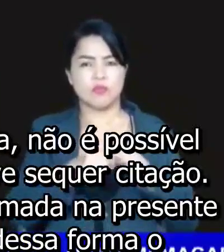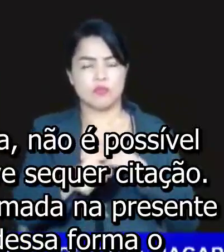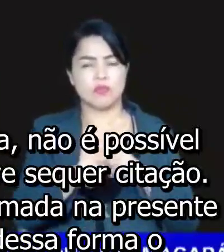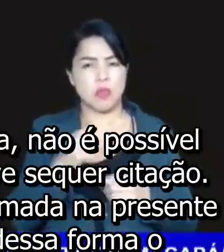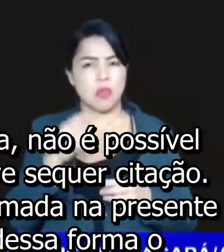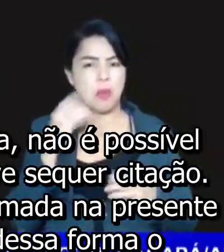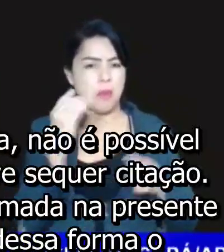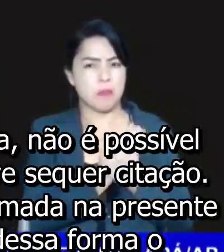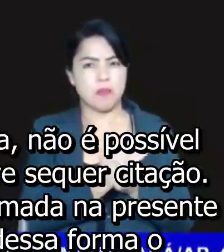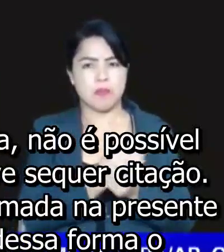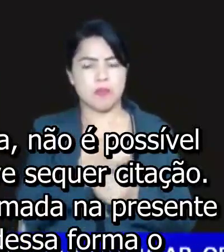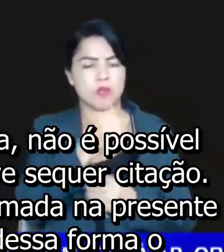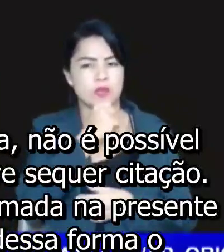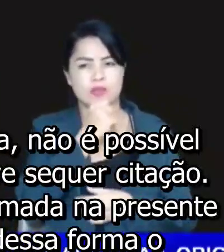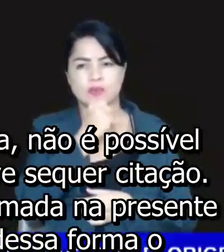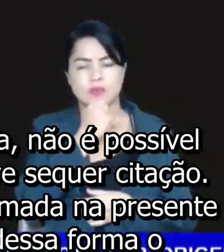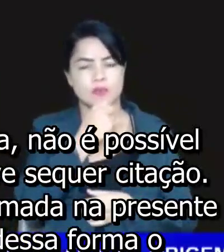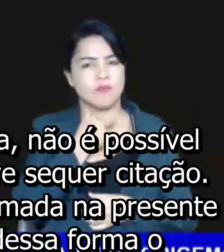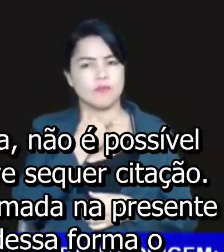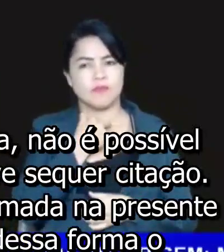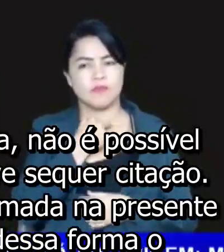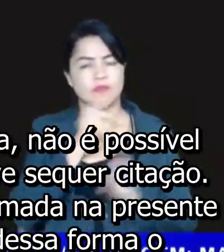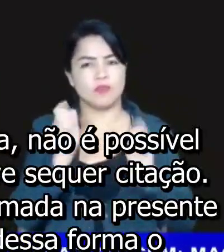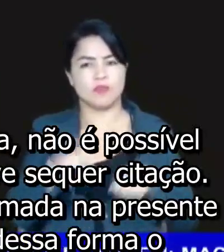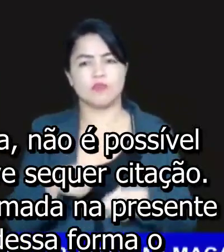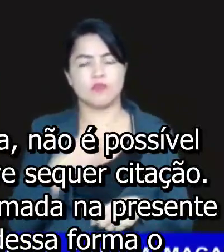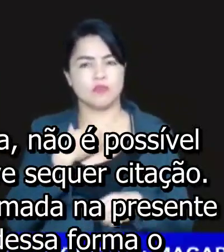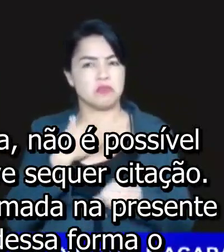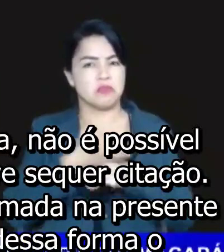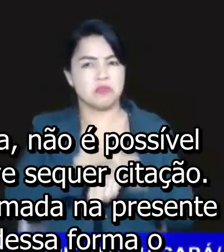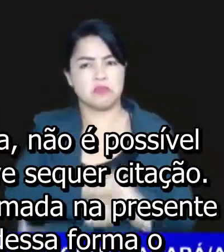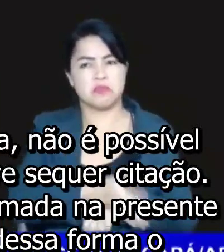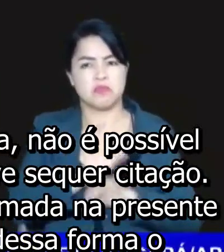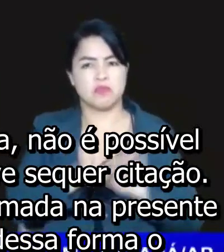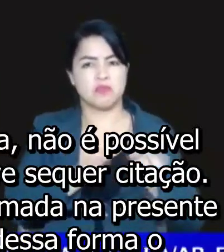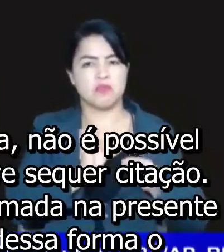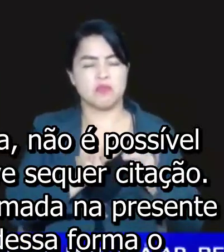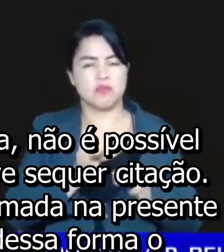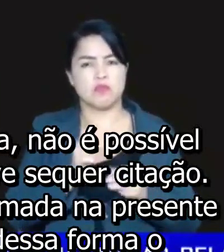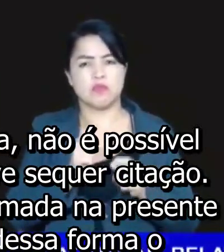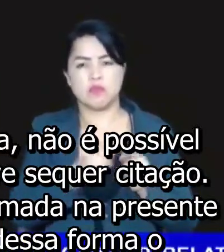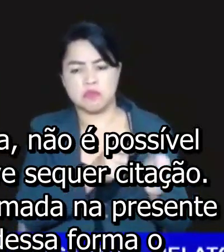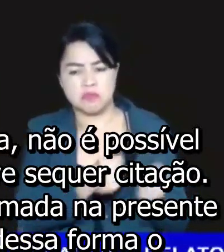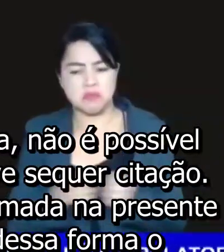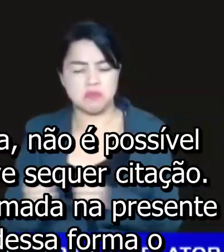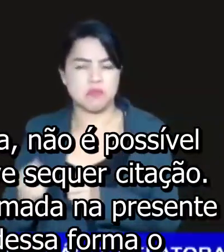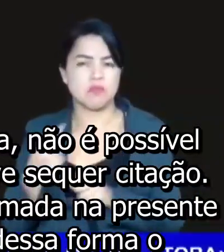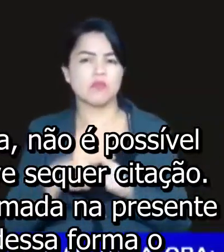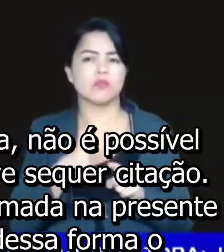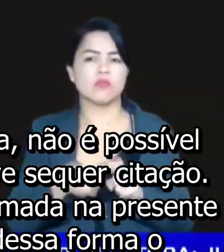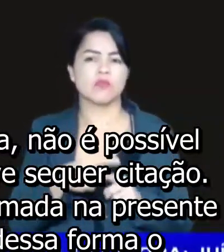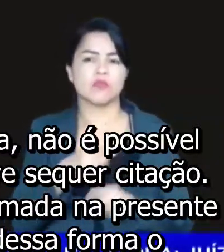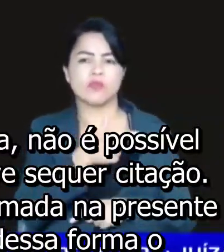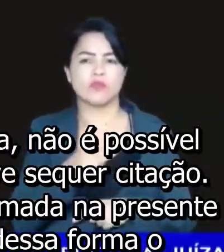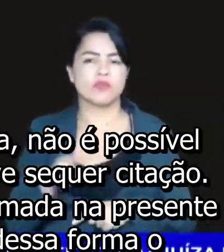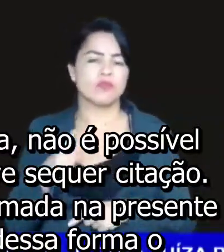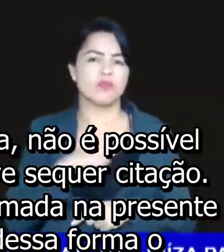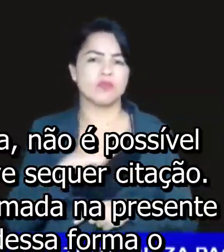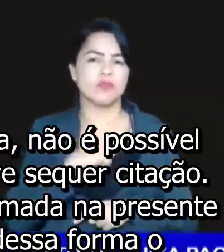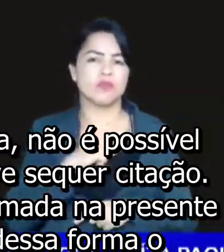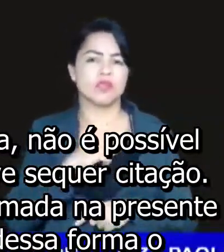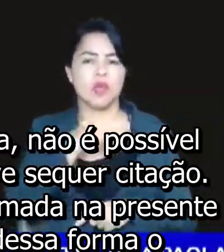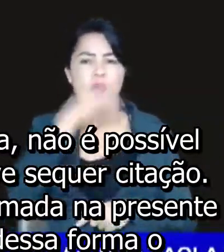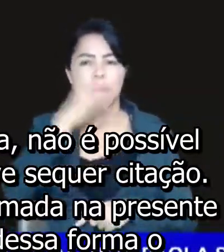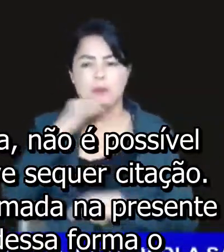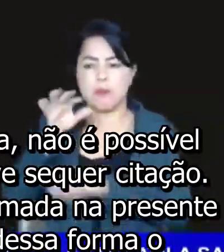ainda não está maduro para julgamento, ou seja, não é possível adentrar no juízo rescindendo e rescisório, porque não houve sequer